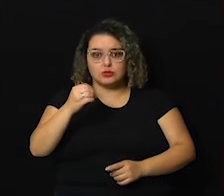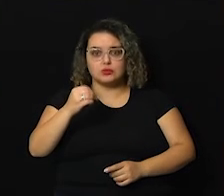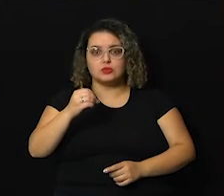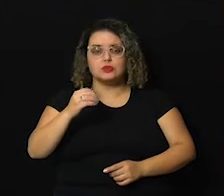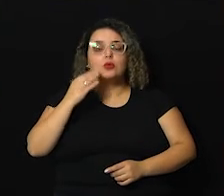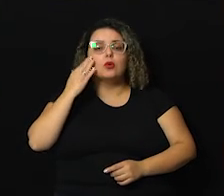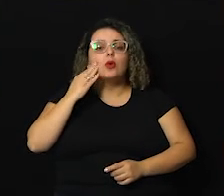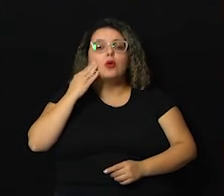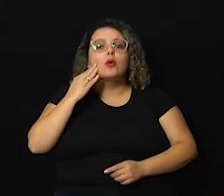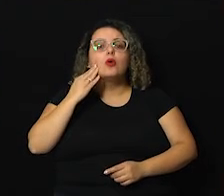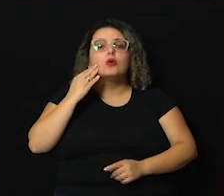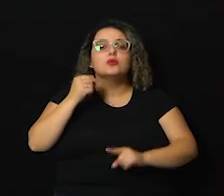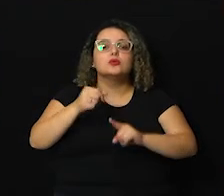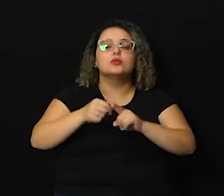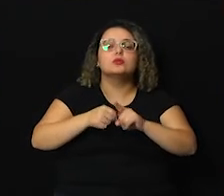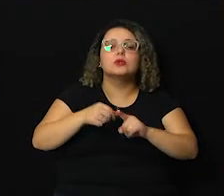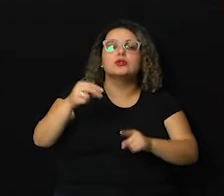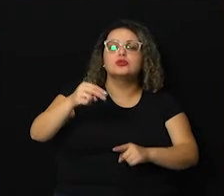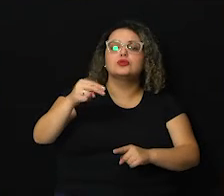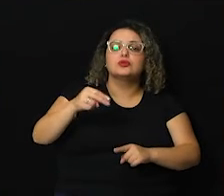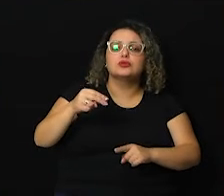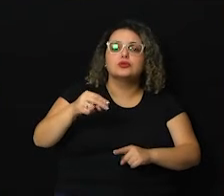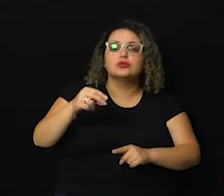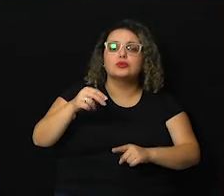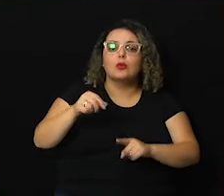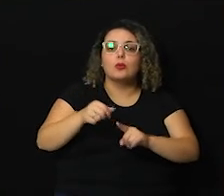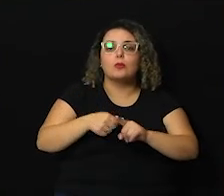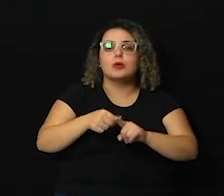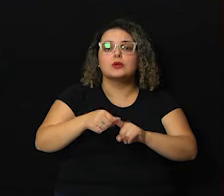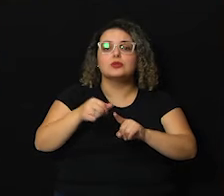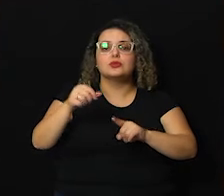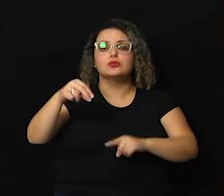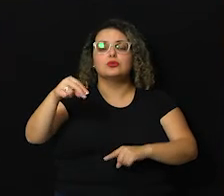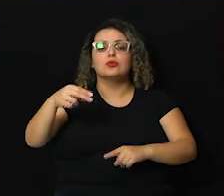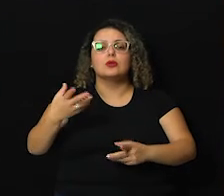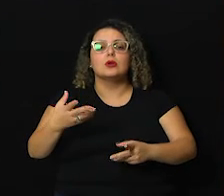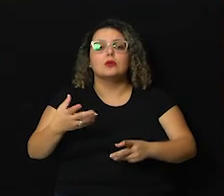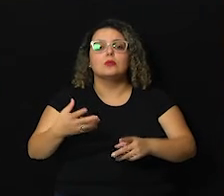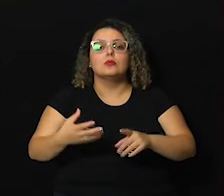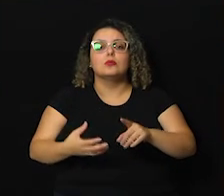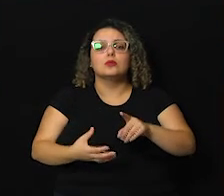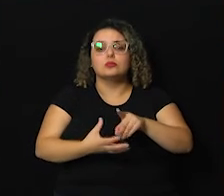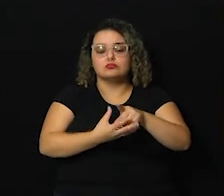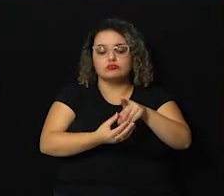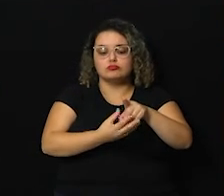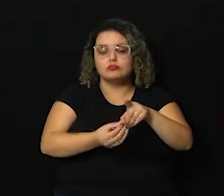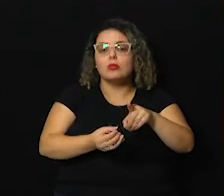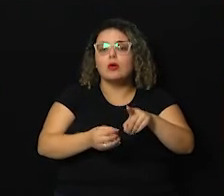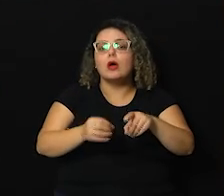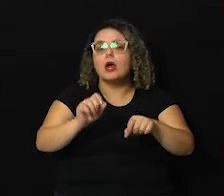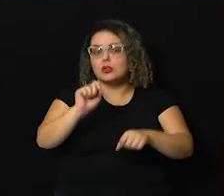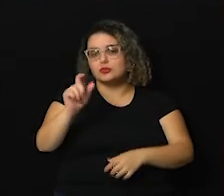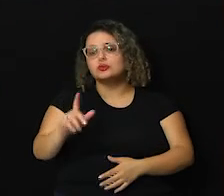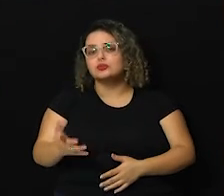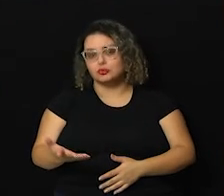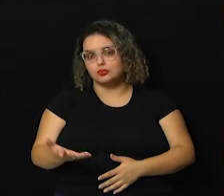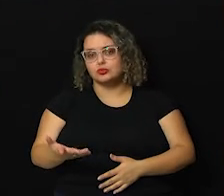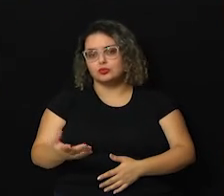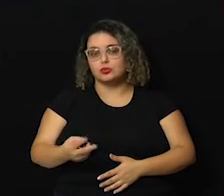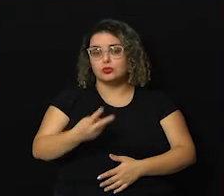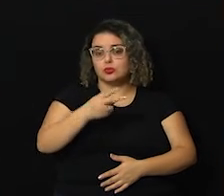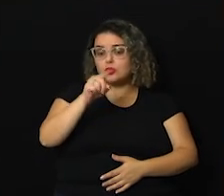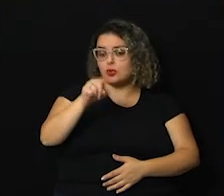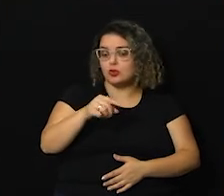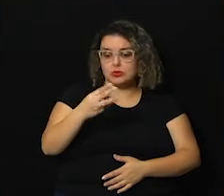não é? E estas doenças, elas juntas, elas representam 2/3 praticamente